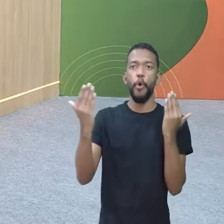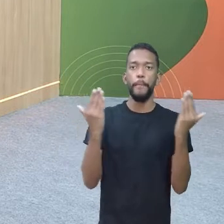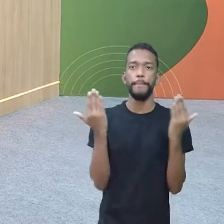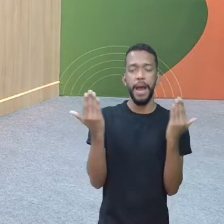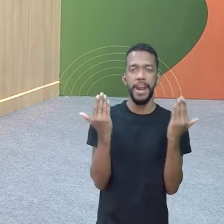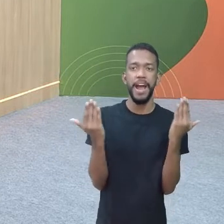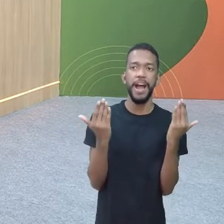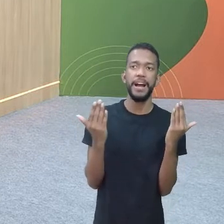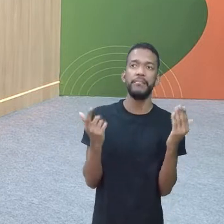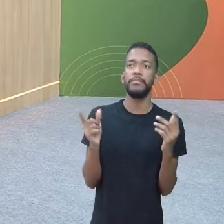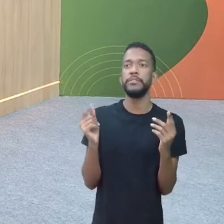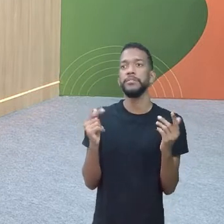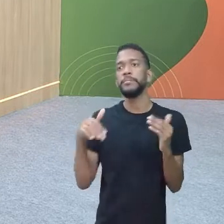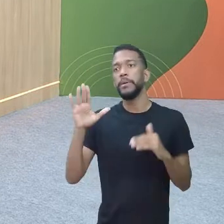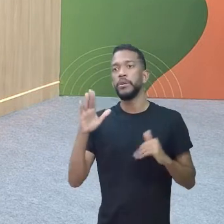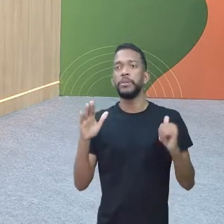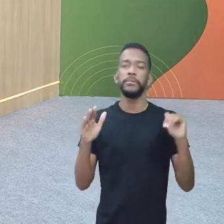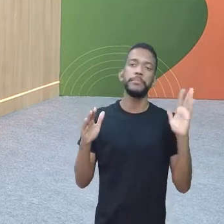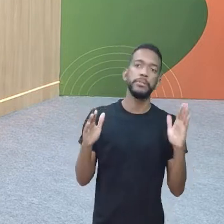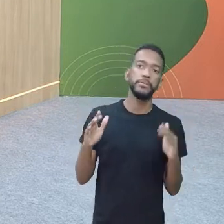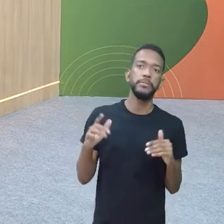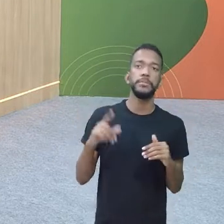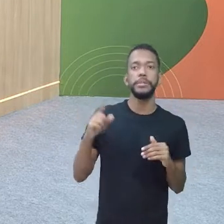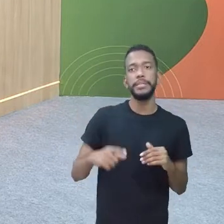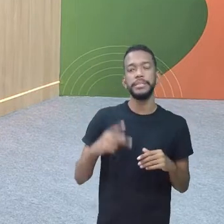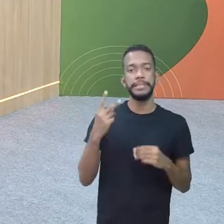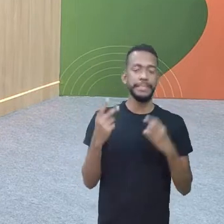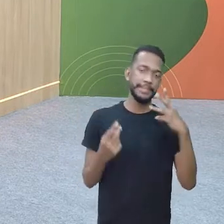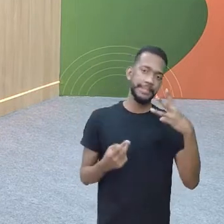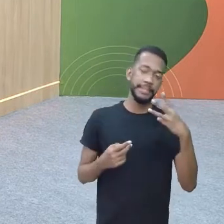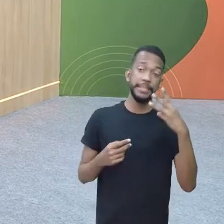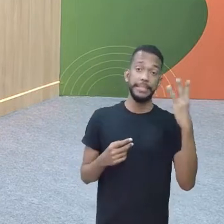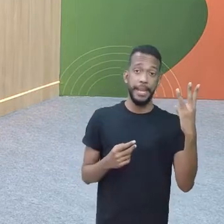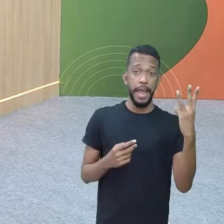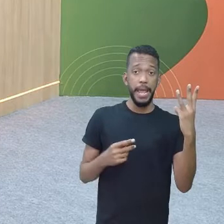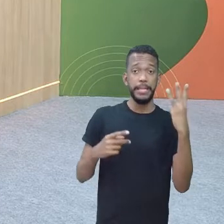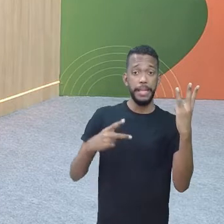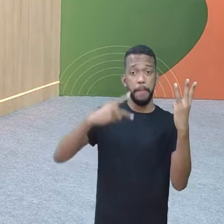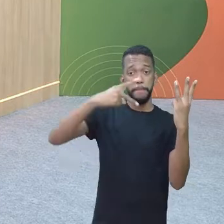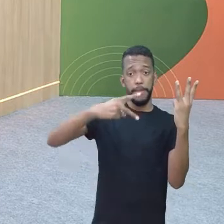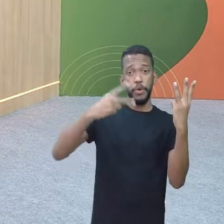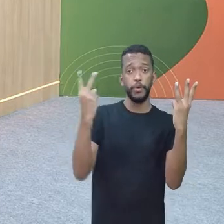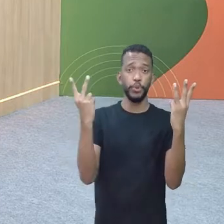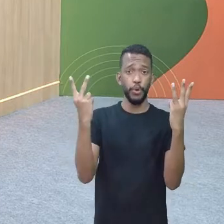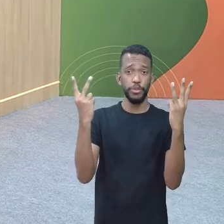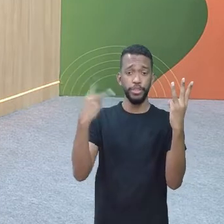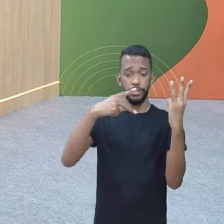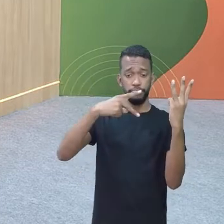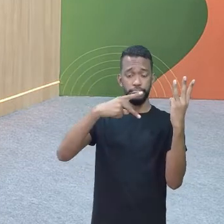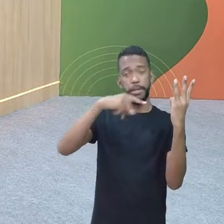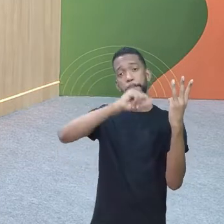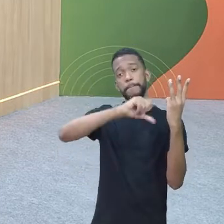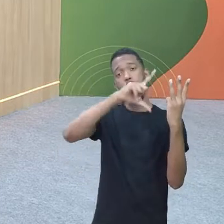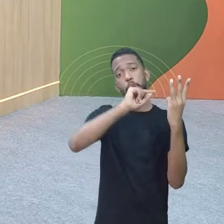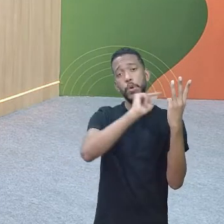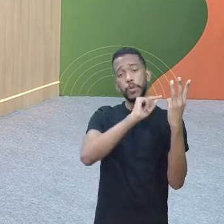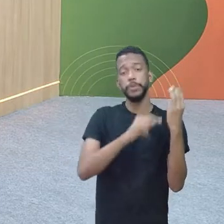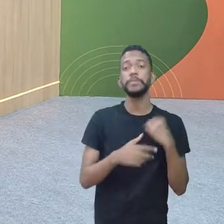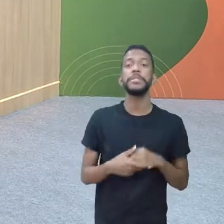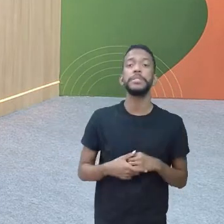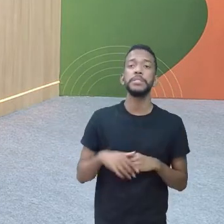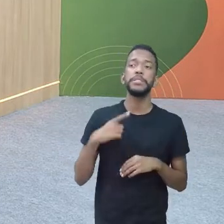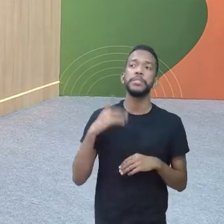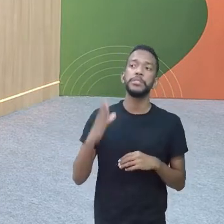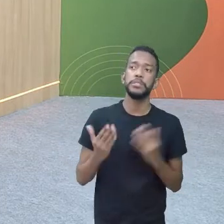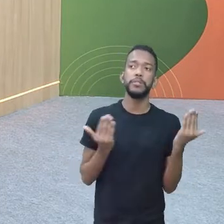quem é maior que quem, o 3 é maior que o 2. Então, 3/8 é maior que 2/8. A gente viu